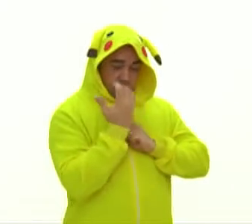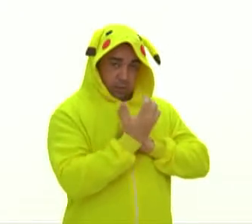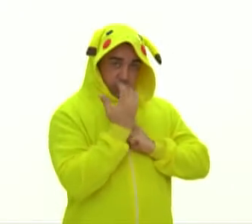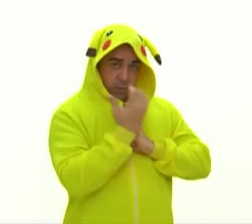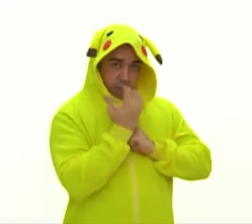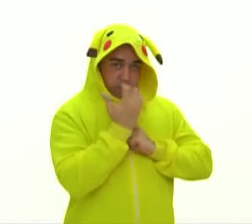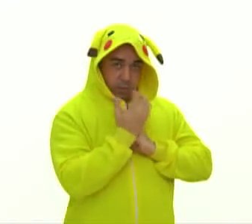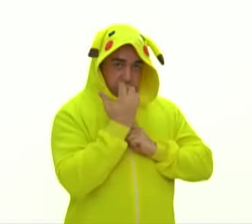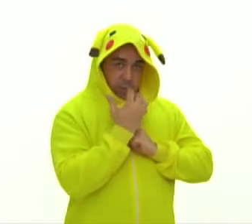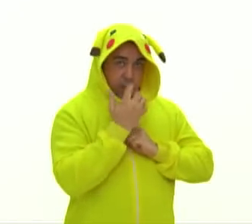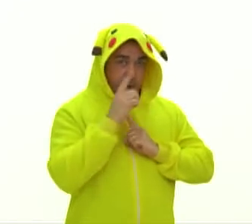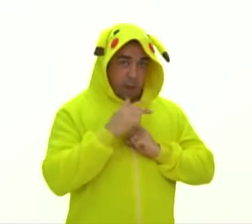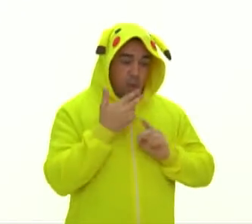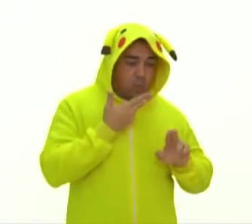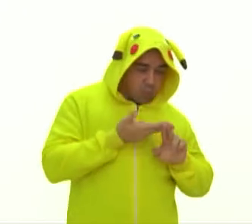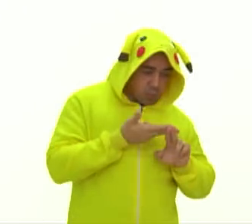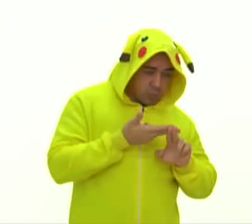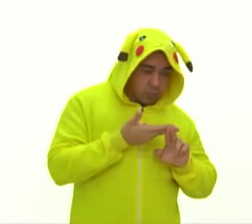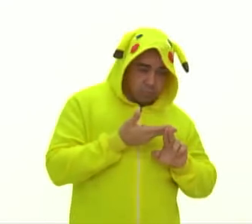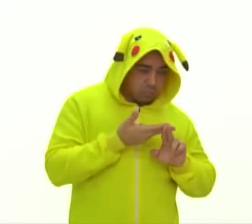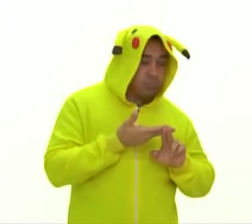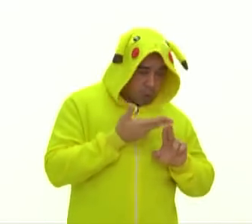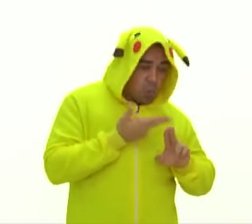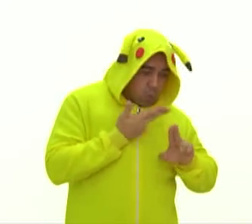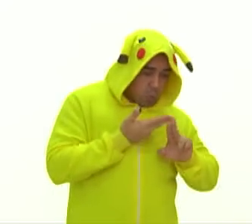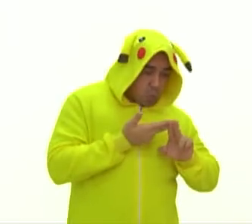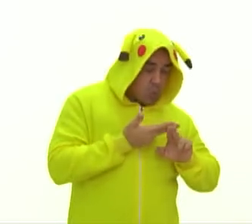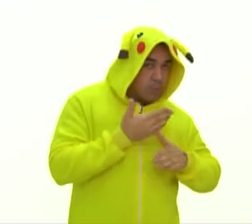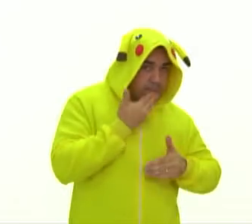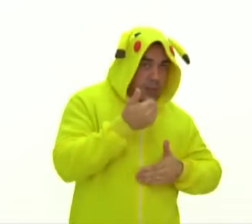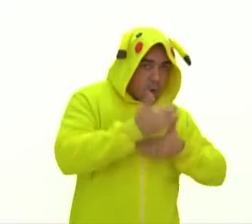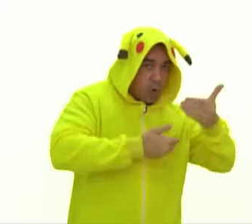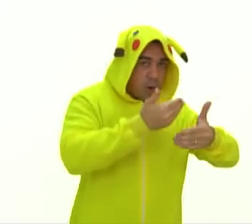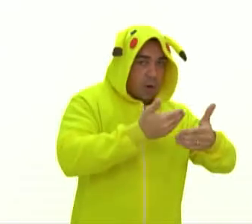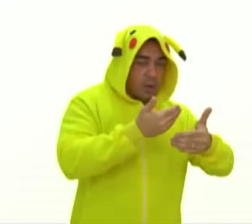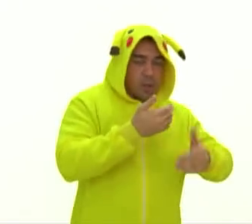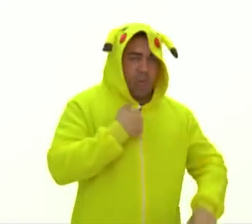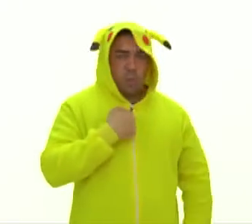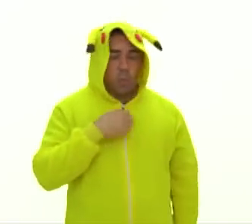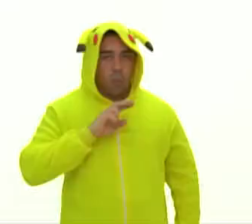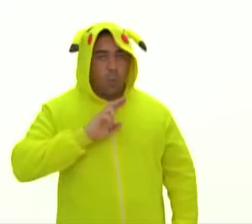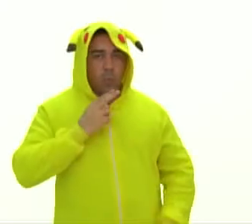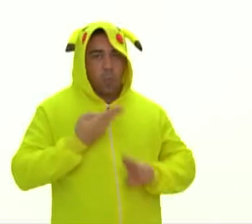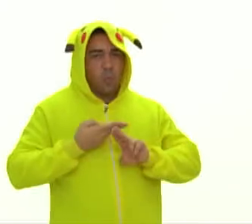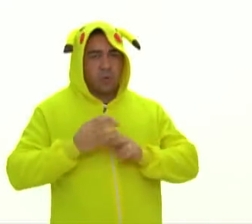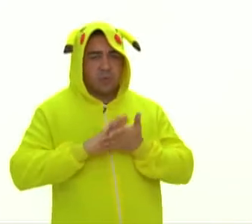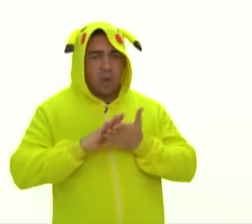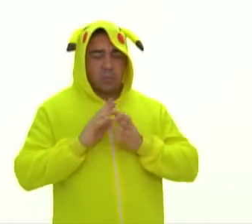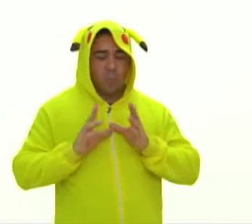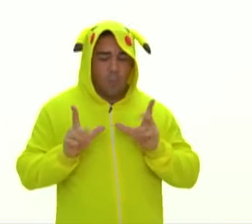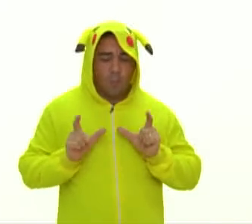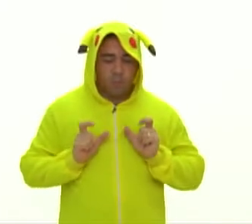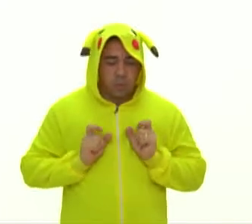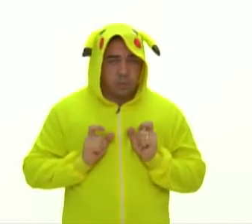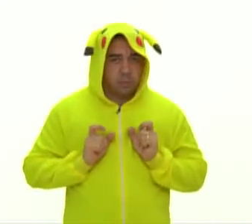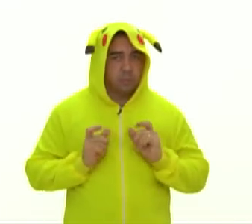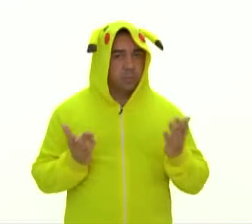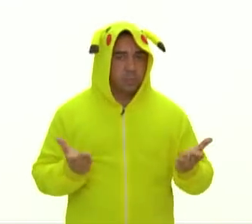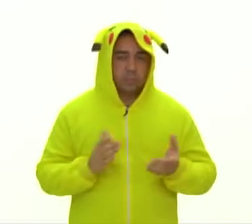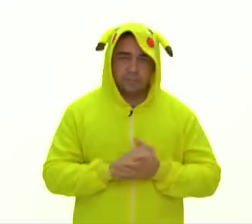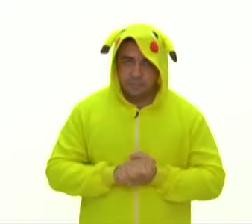ocorrem pelo quê? Pela lei do uso e desuso. Se eu uso muito uma estrutura, se desenvolve. Se eu uso pouco, atrofia,